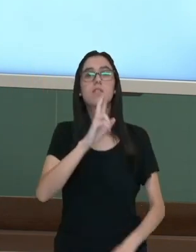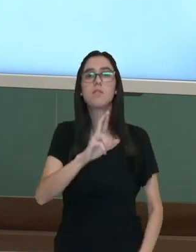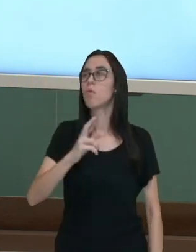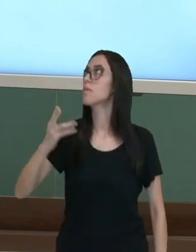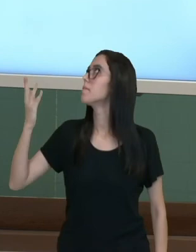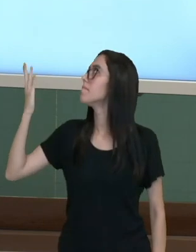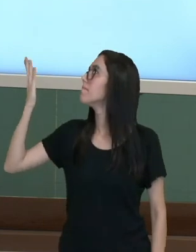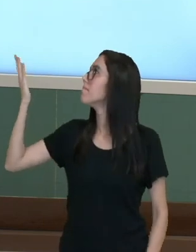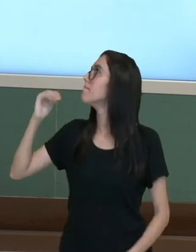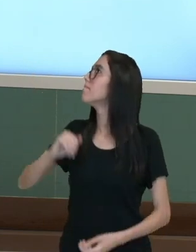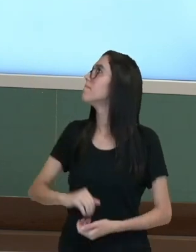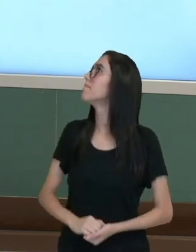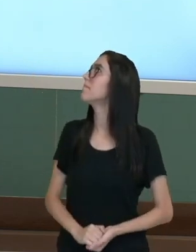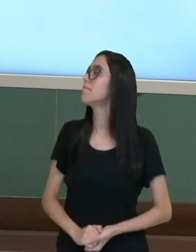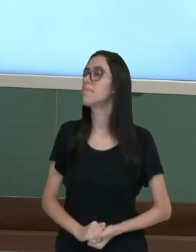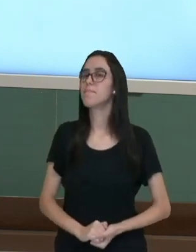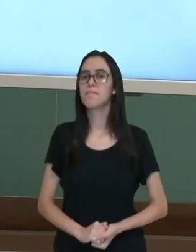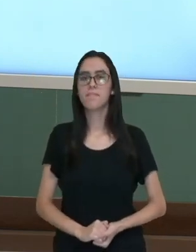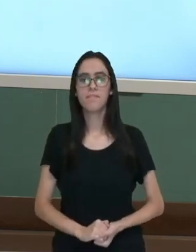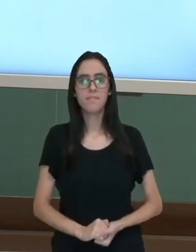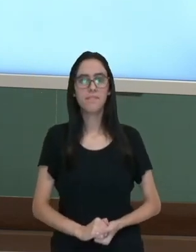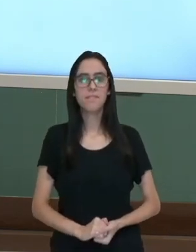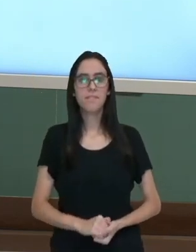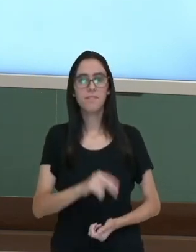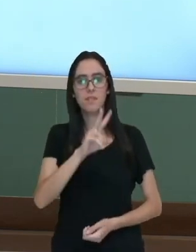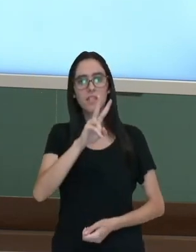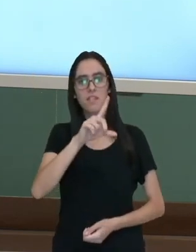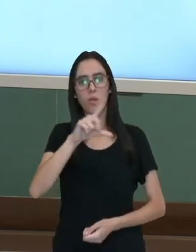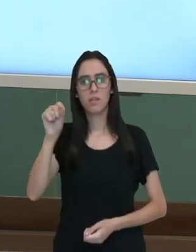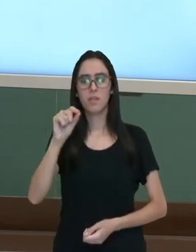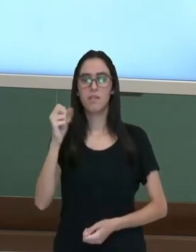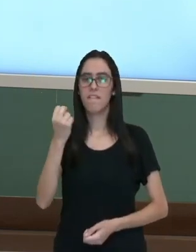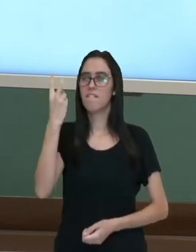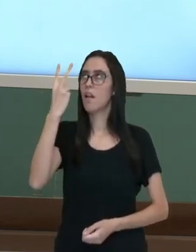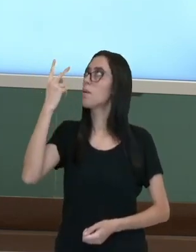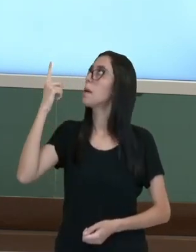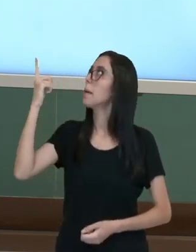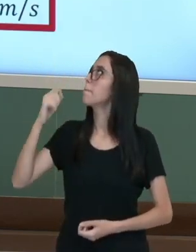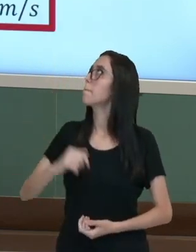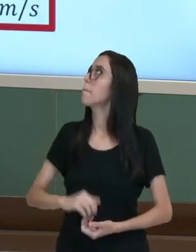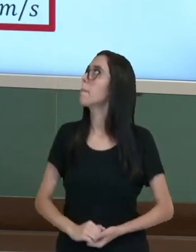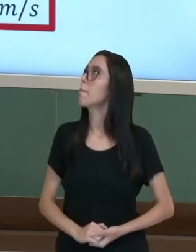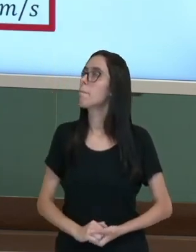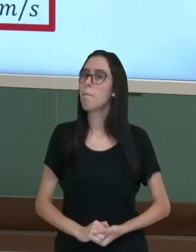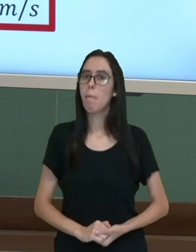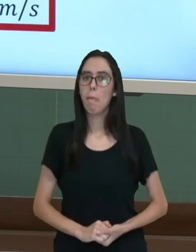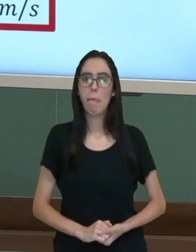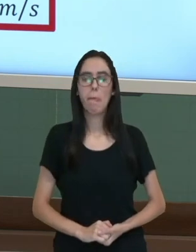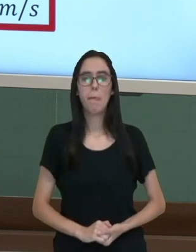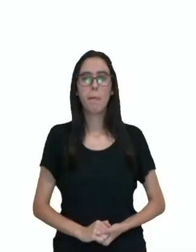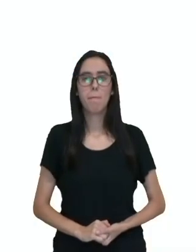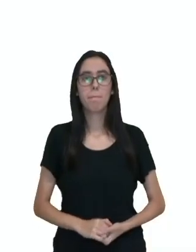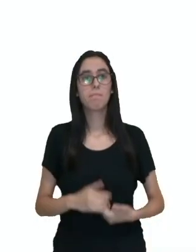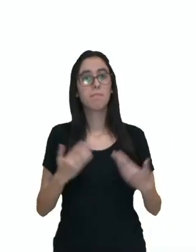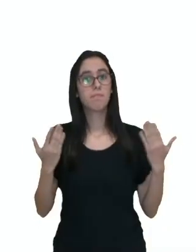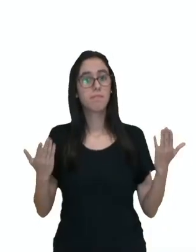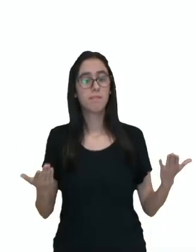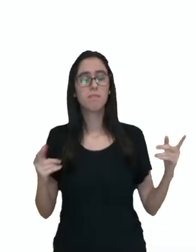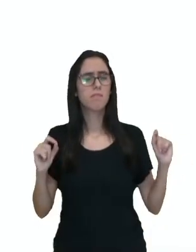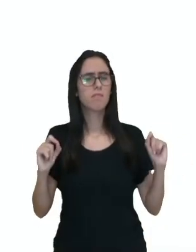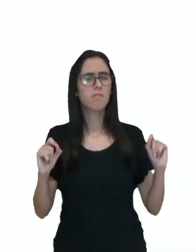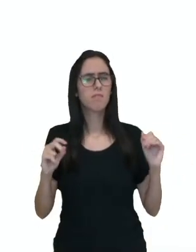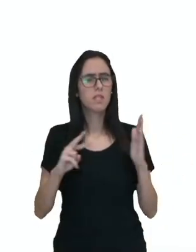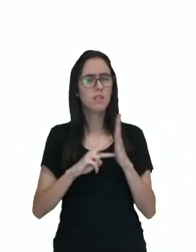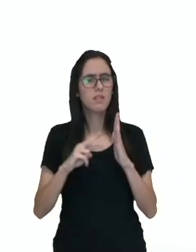de 1,2, melhor dizendo, 1,12 vezes 10 na 4 aí, né? Ou seja, o que eu